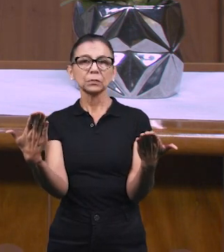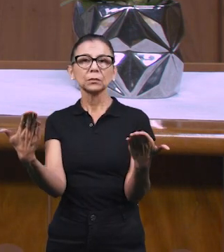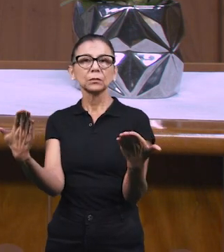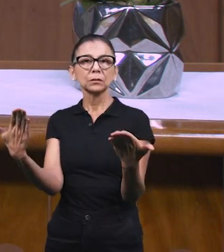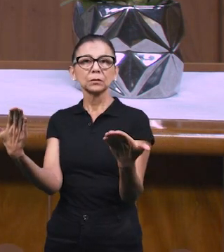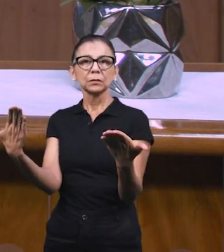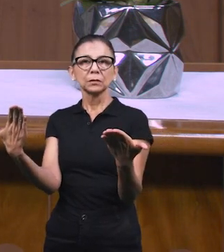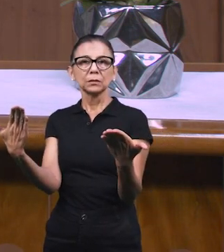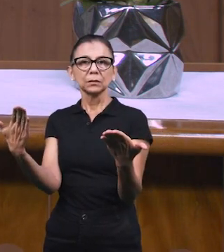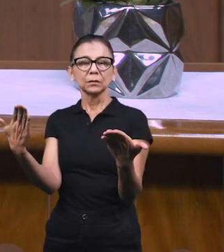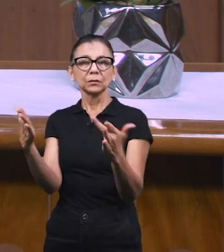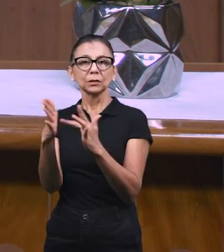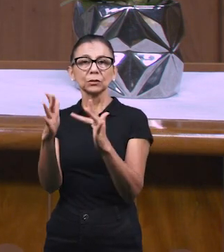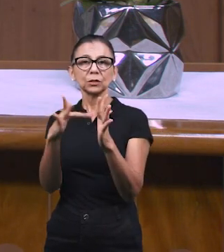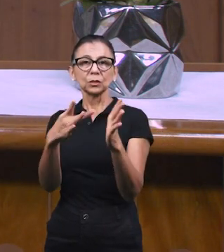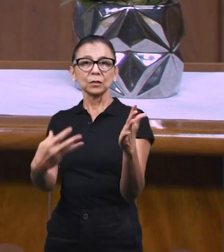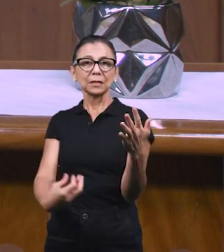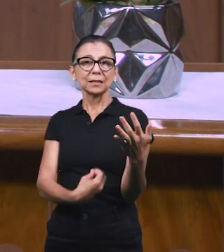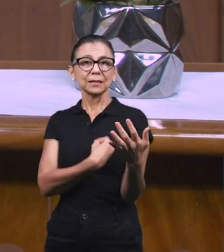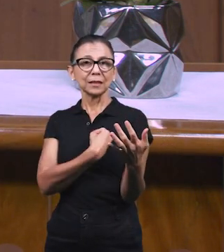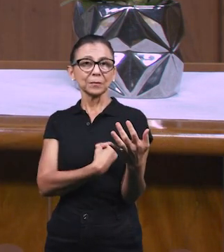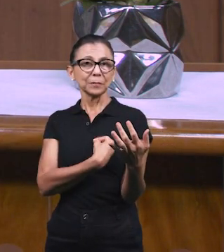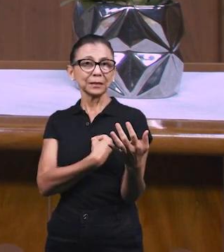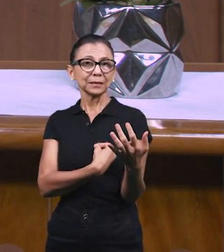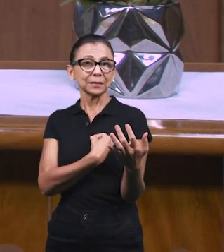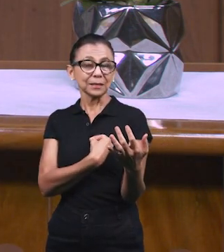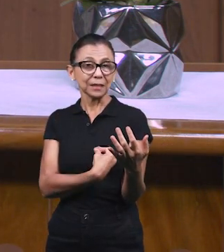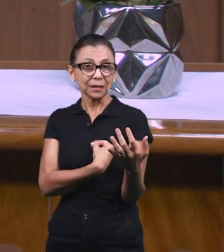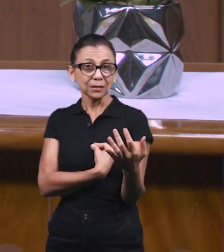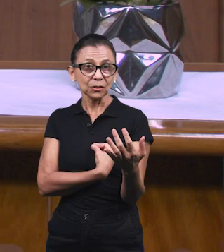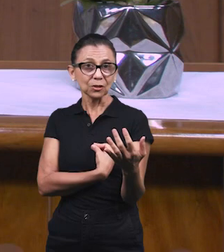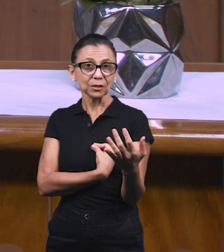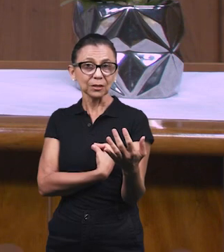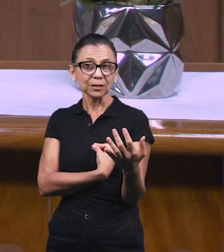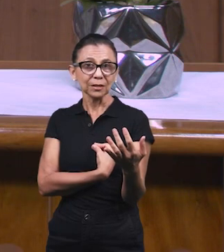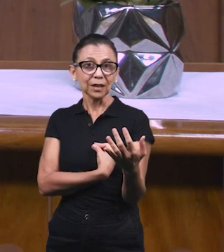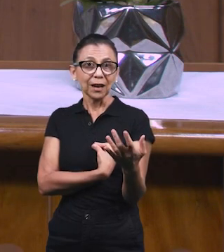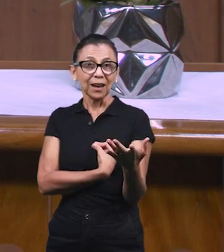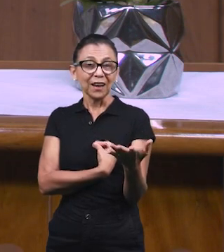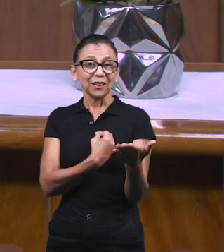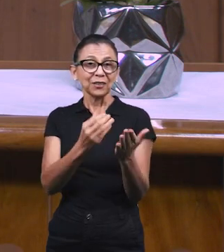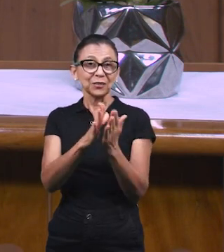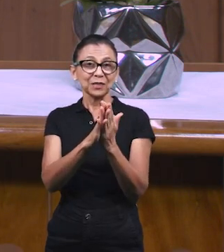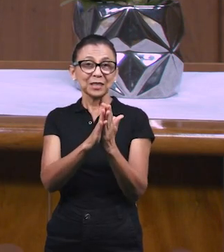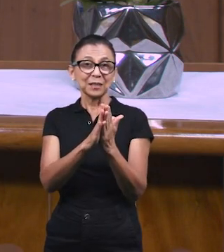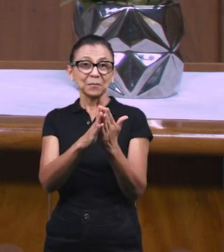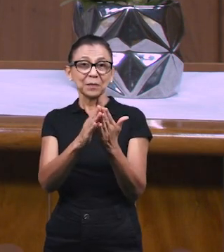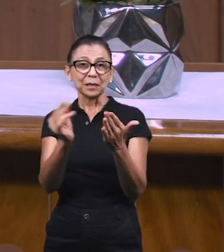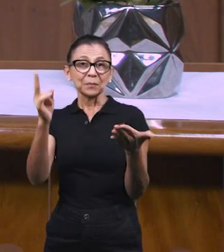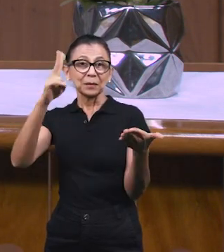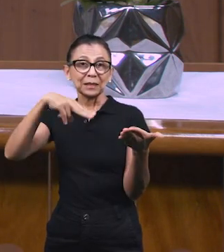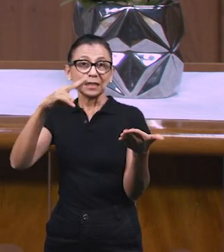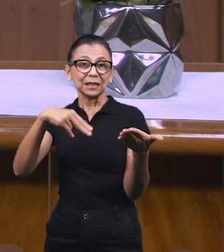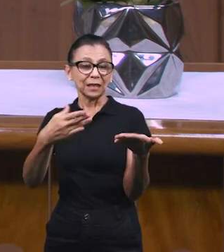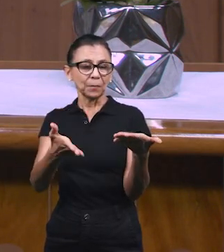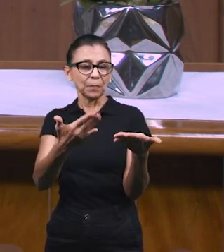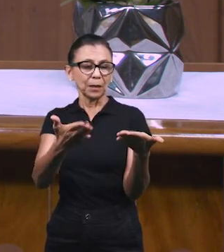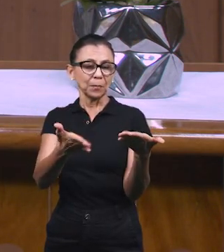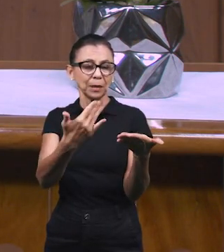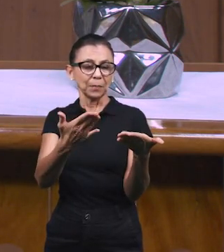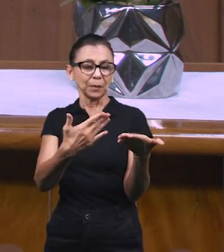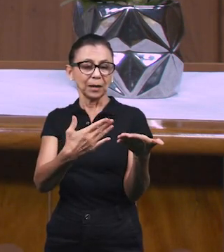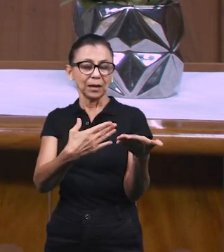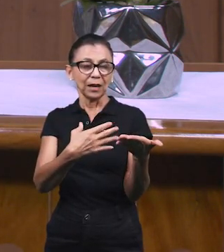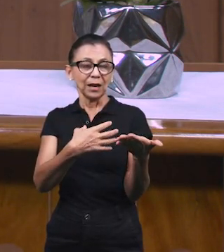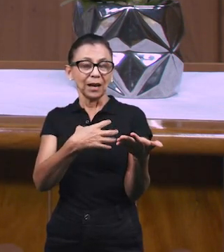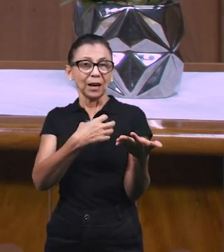Jesus, quando o Senhor está abrindo as Escrituras para nós, o nosso coração arde, é diferente. O nosso